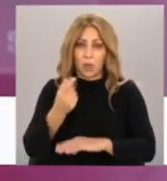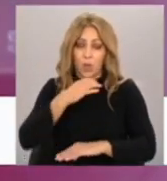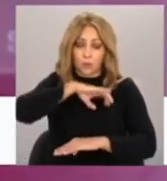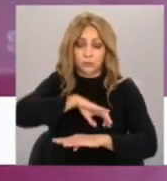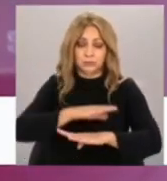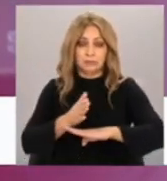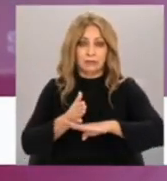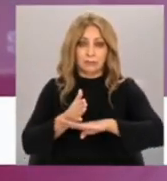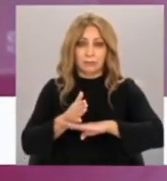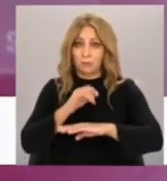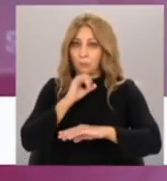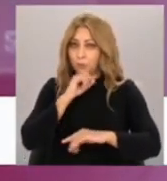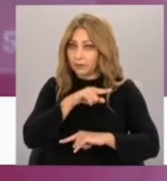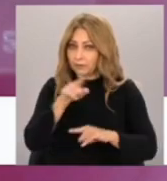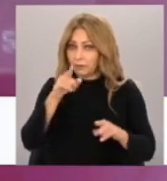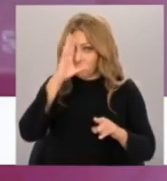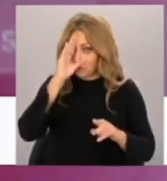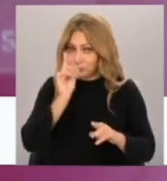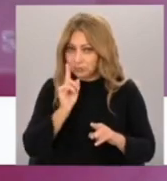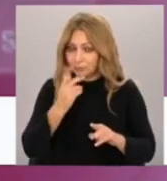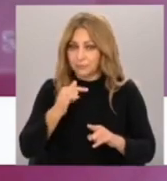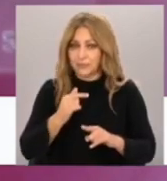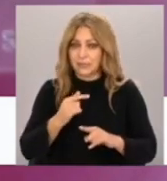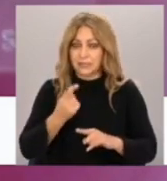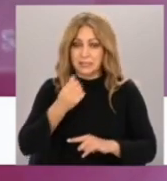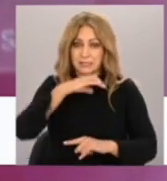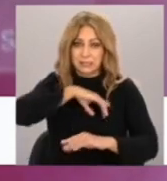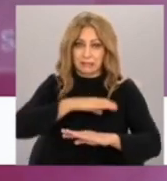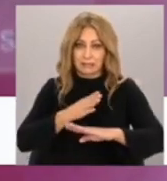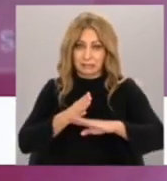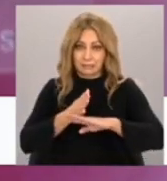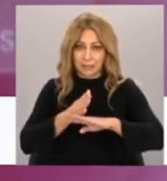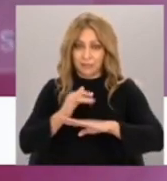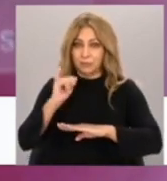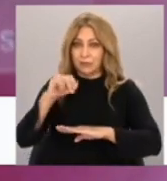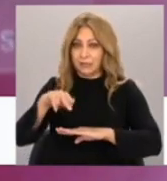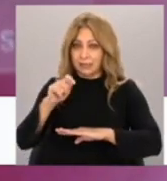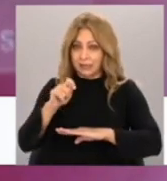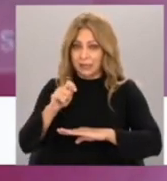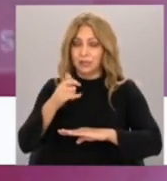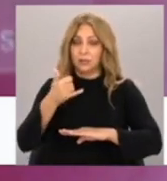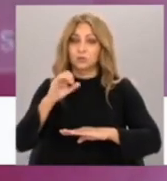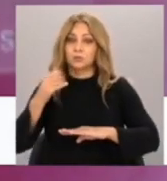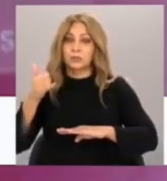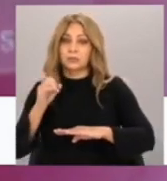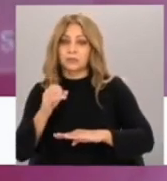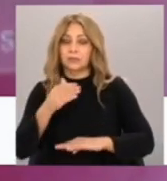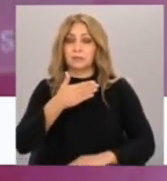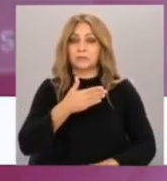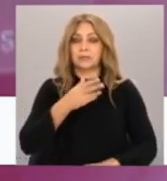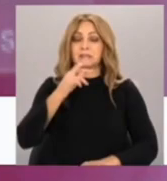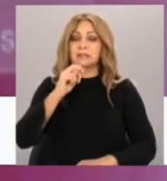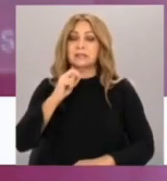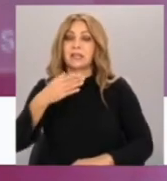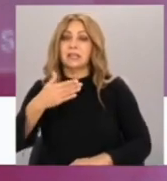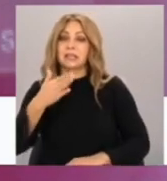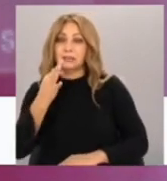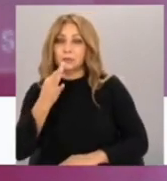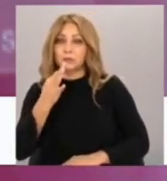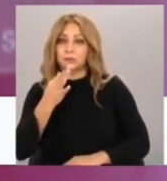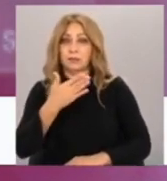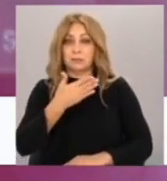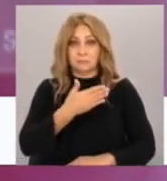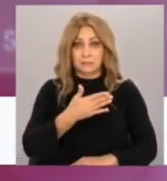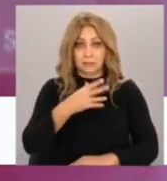as pessoas param saber disto o salário médio calculado pelo ENEM para 2020 foi 1314 euros este